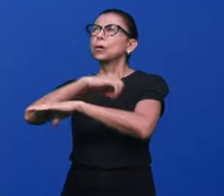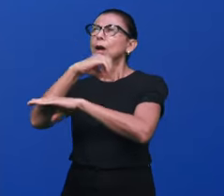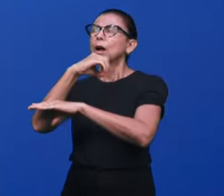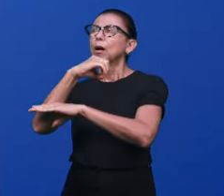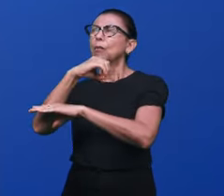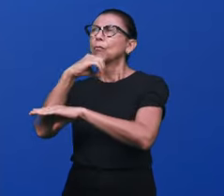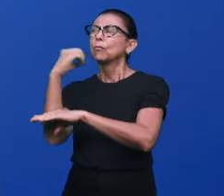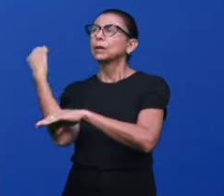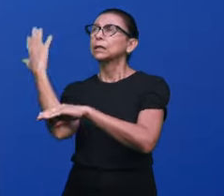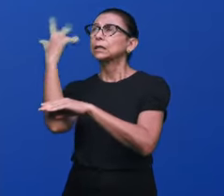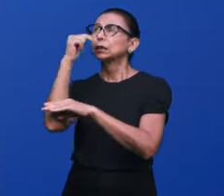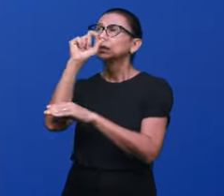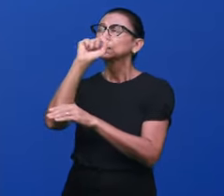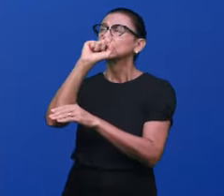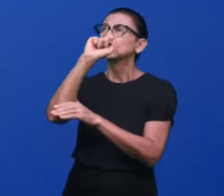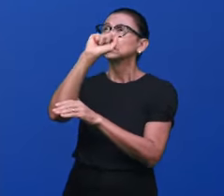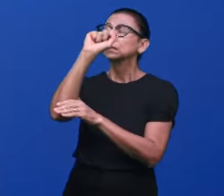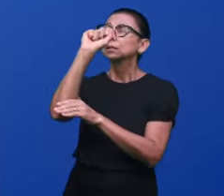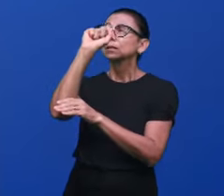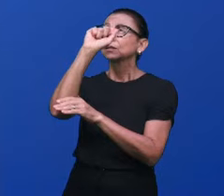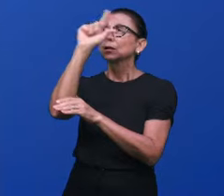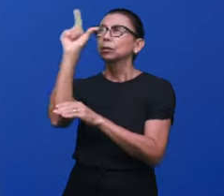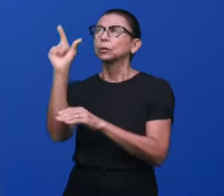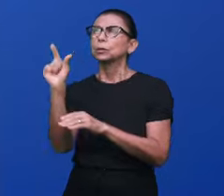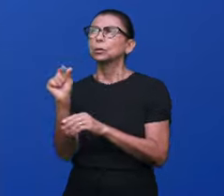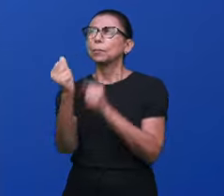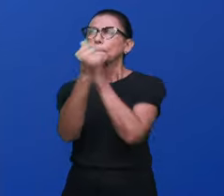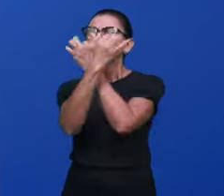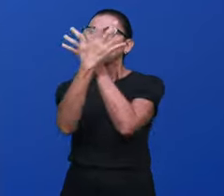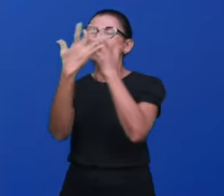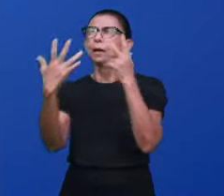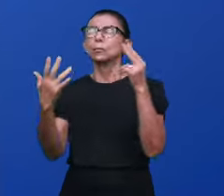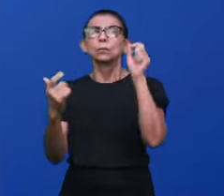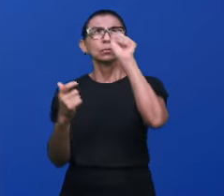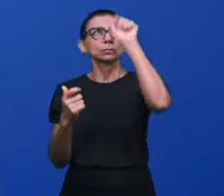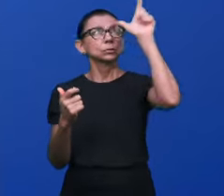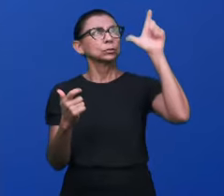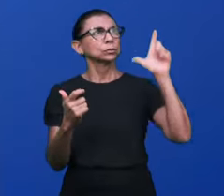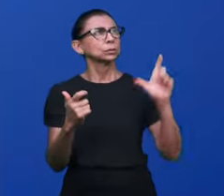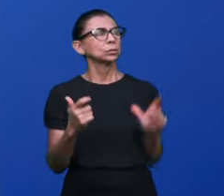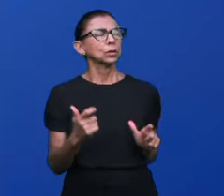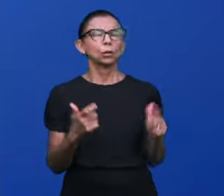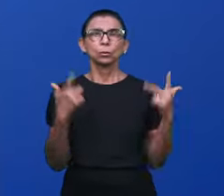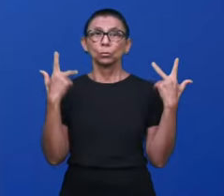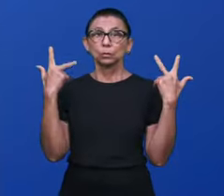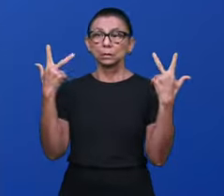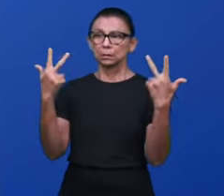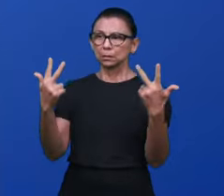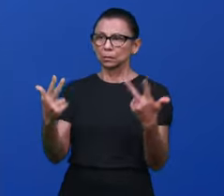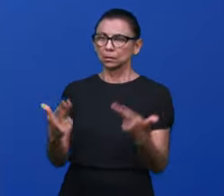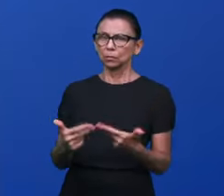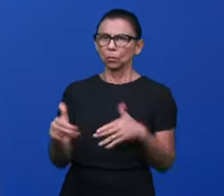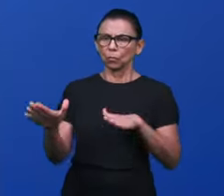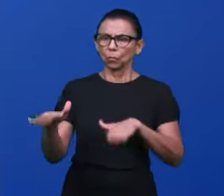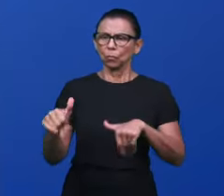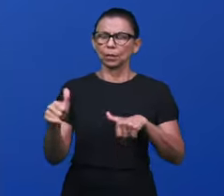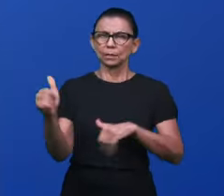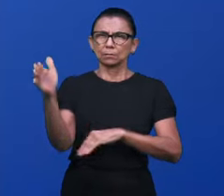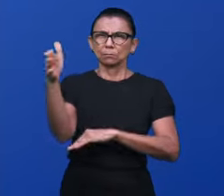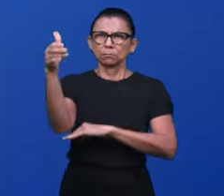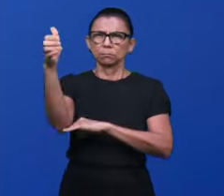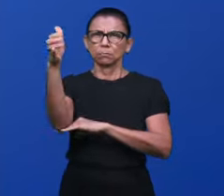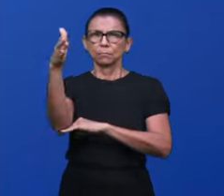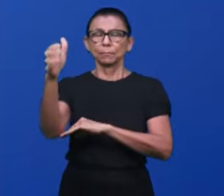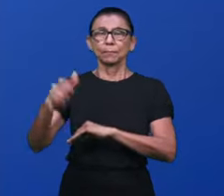formosa como a lua, brilhante como o sol, formidável como um exército com bandeiras? A igreja fiel do